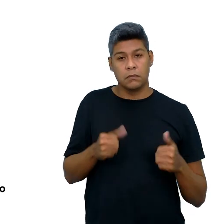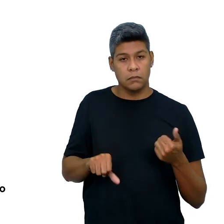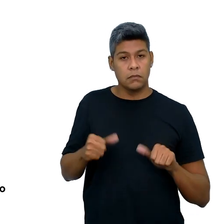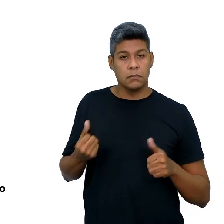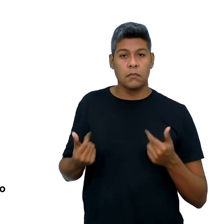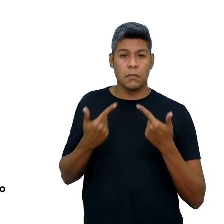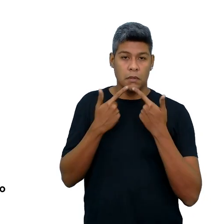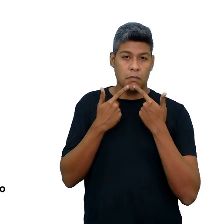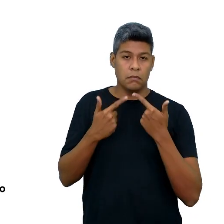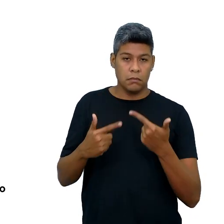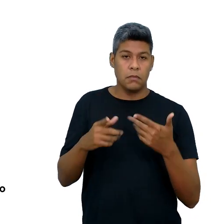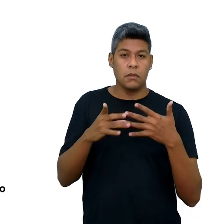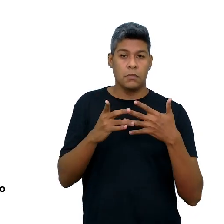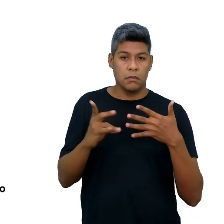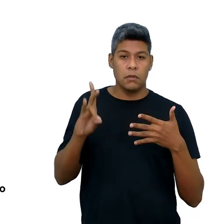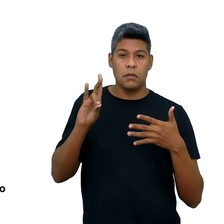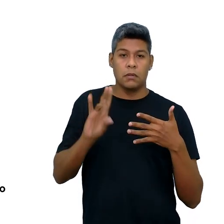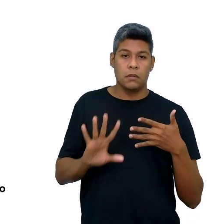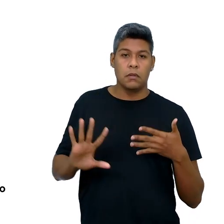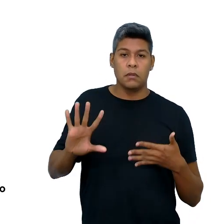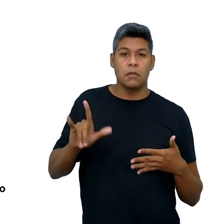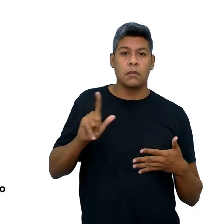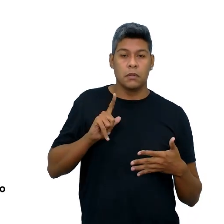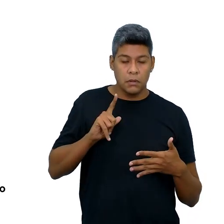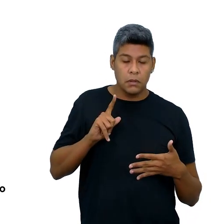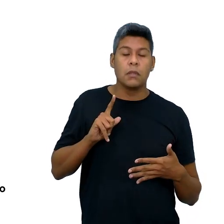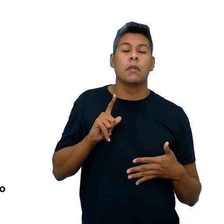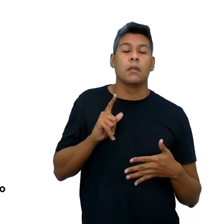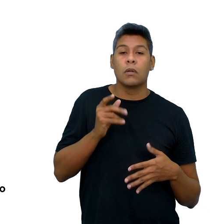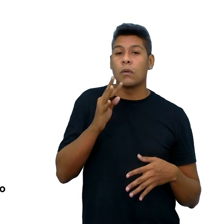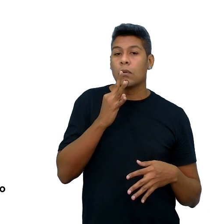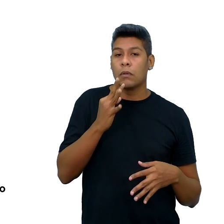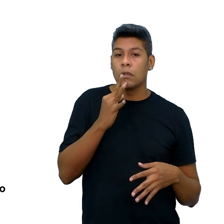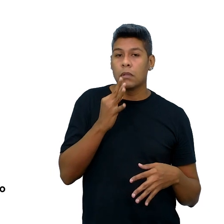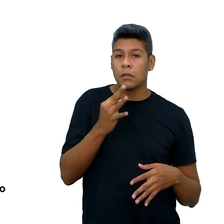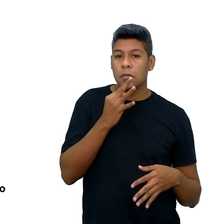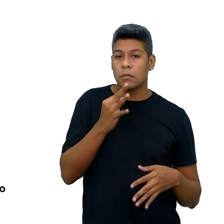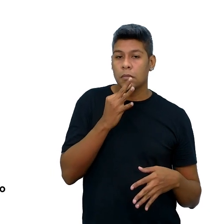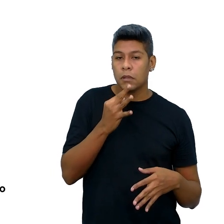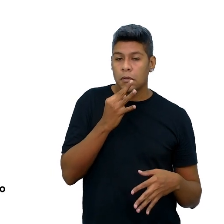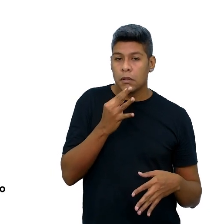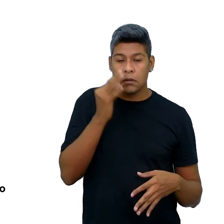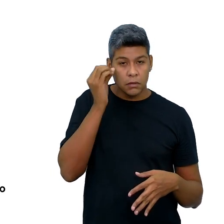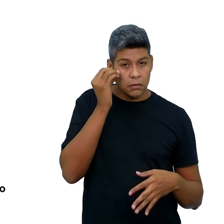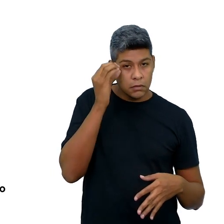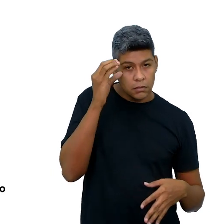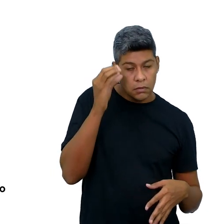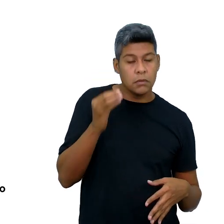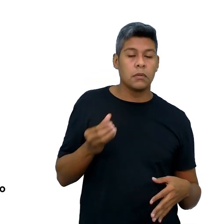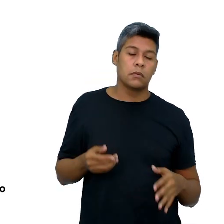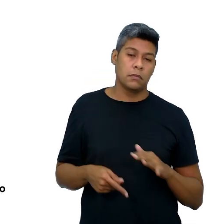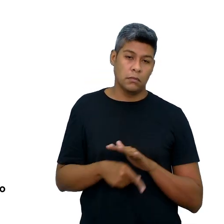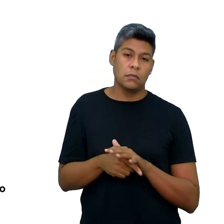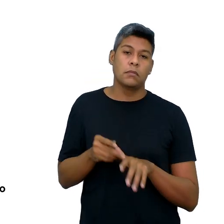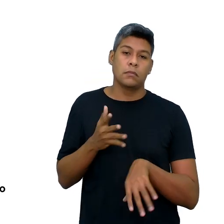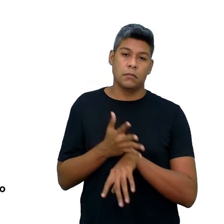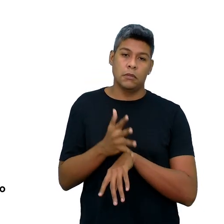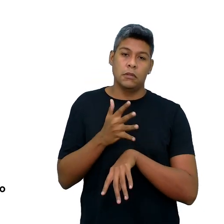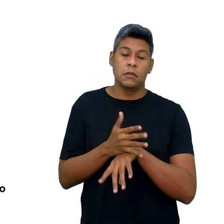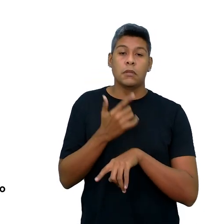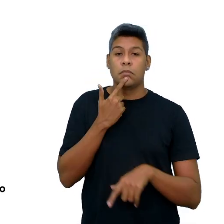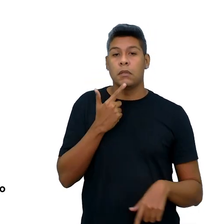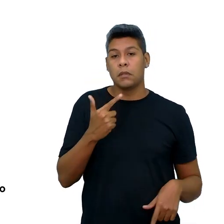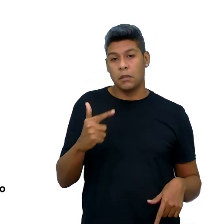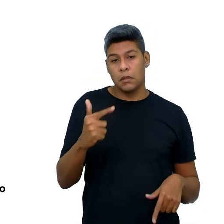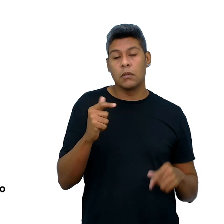semiótica. Vamos pensar aí que eles envolvem conhecimentos cognitivos de aprendizagem e os de mundo nas práticas de linguagem. Eles